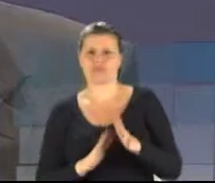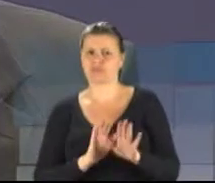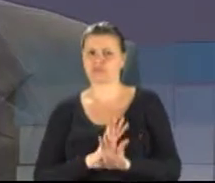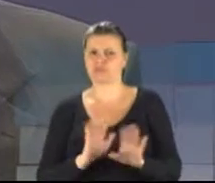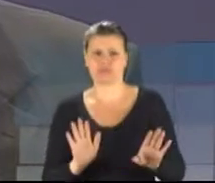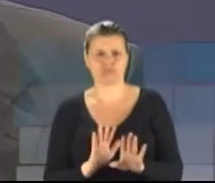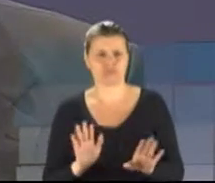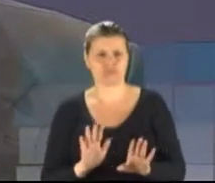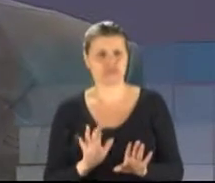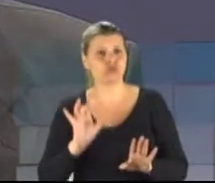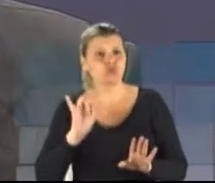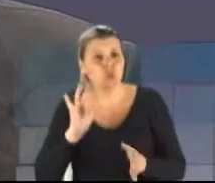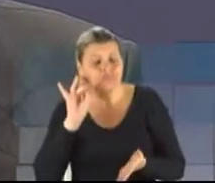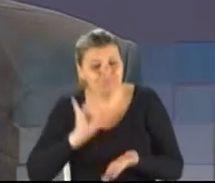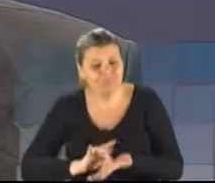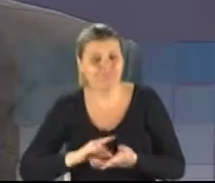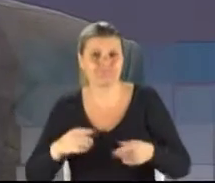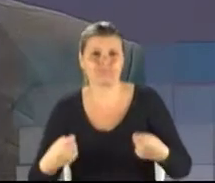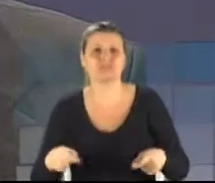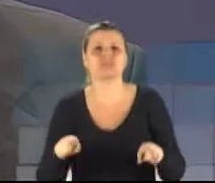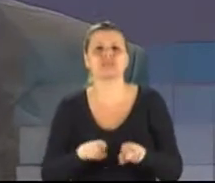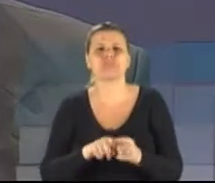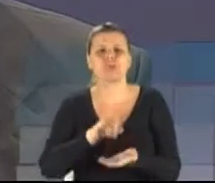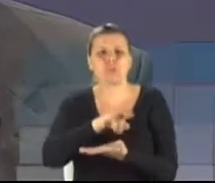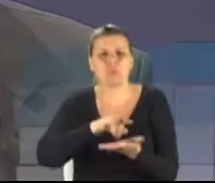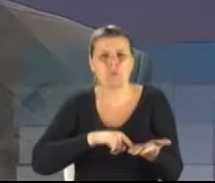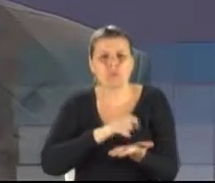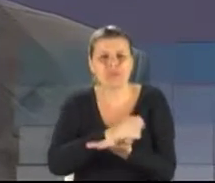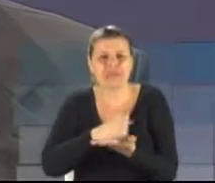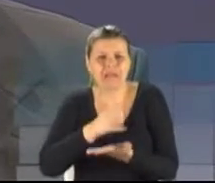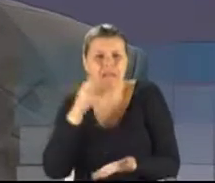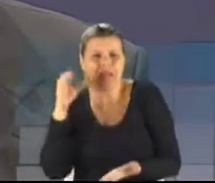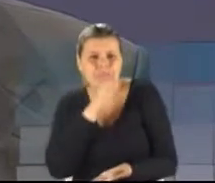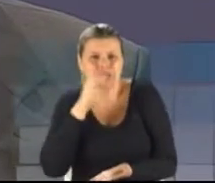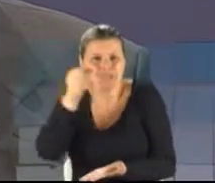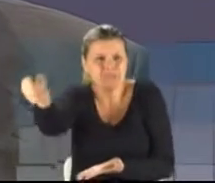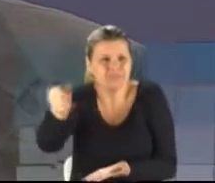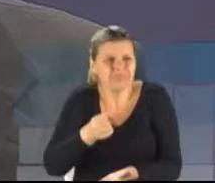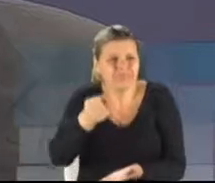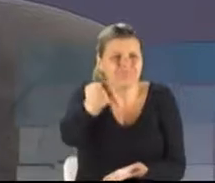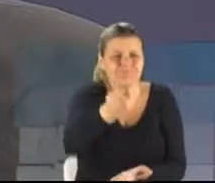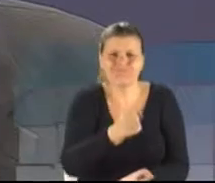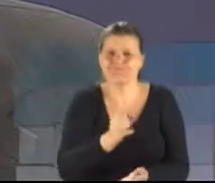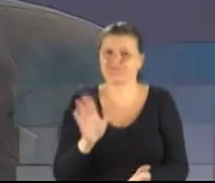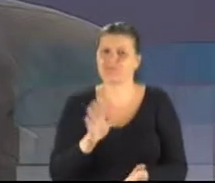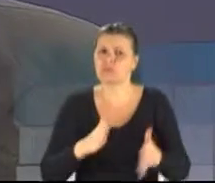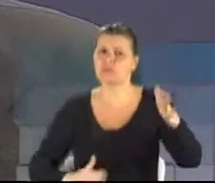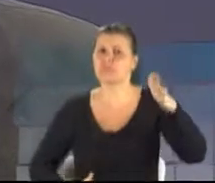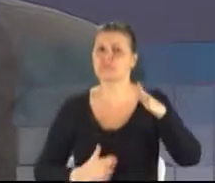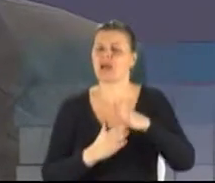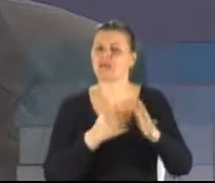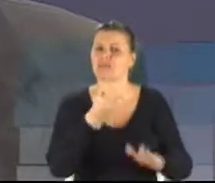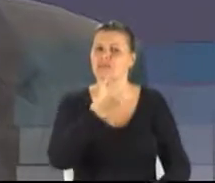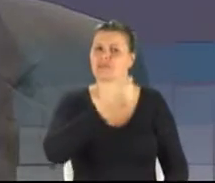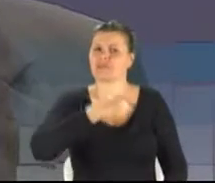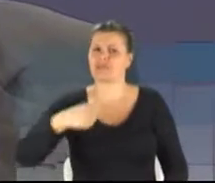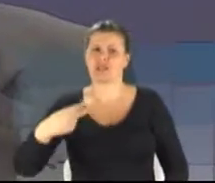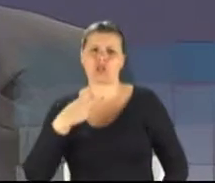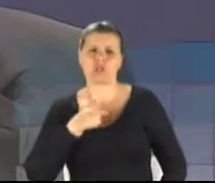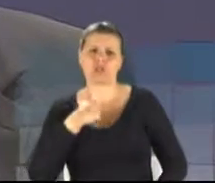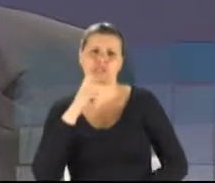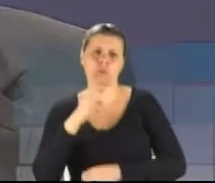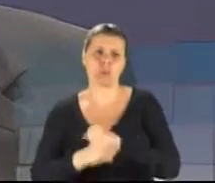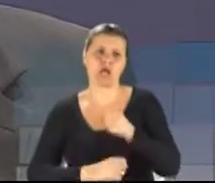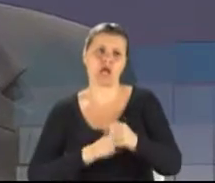outra coisa contratos de emergência contratos de emergência é para durar no máximo 6 meses não 5 10